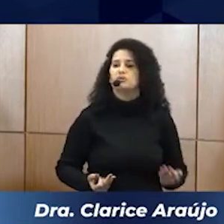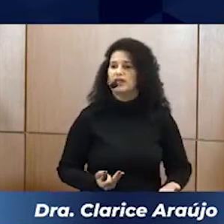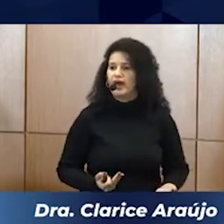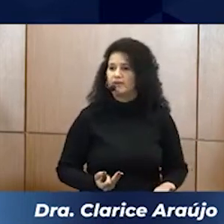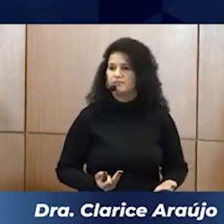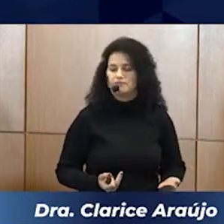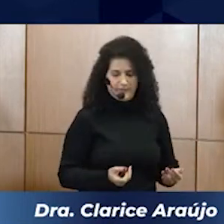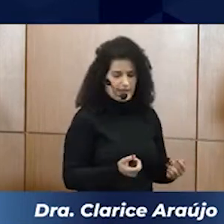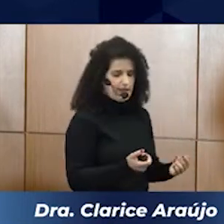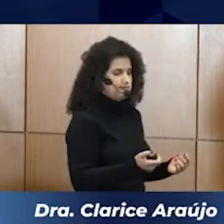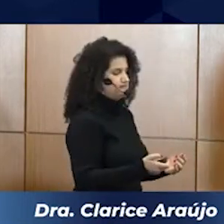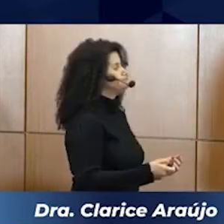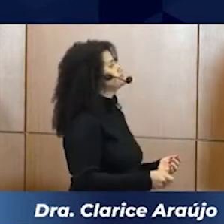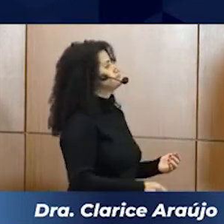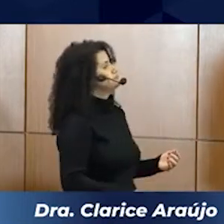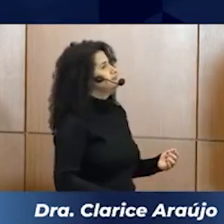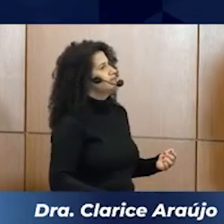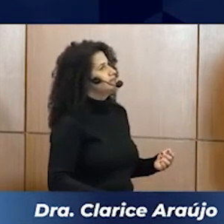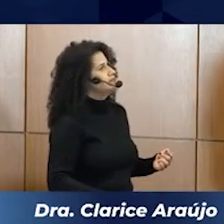nós vamos combinar? Tá?